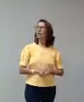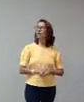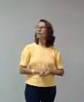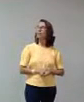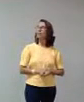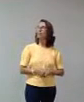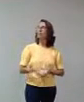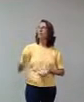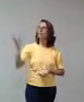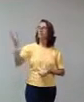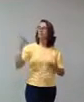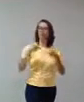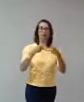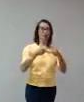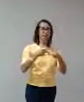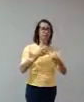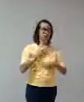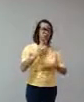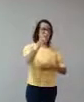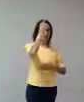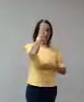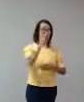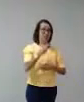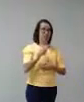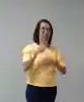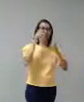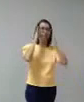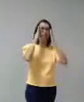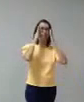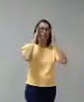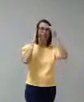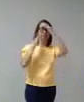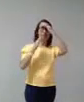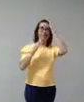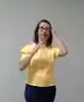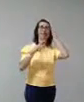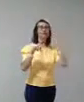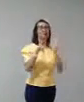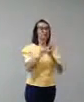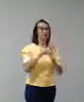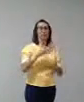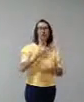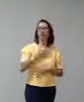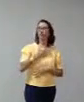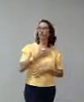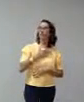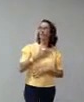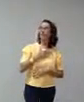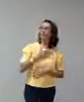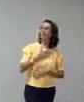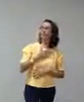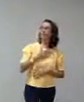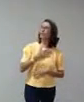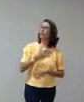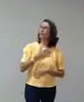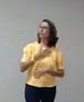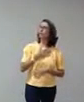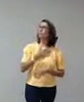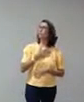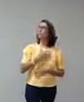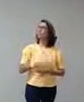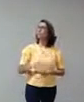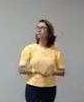Aqui é só um projeto pessoal que tem, então, como eu disse para vocês, eu comecei a fazer muito,